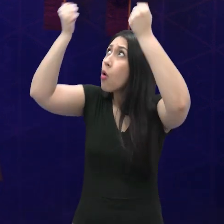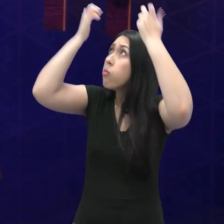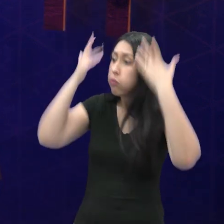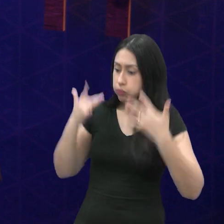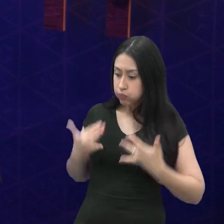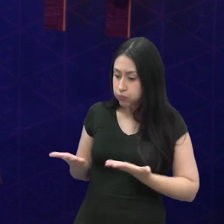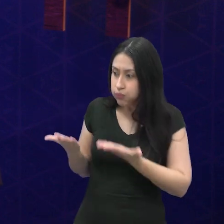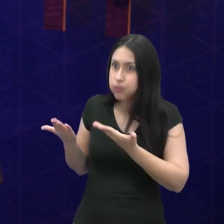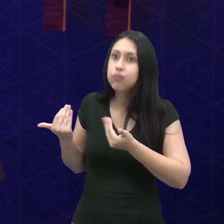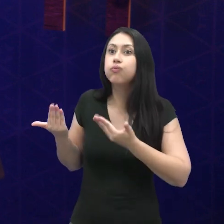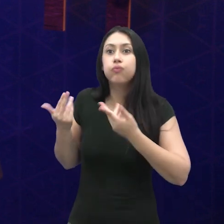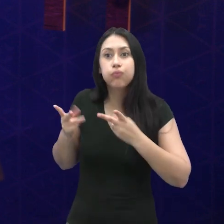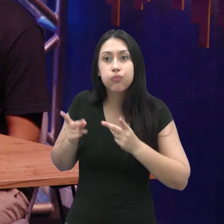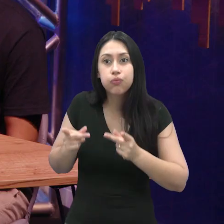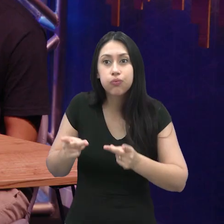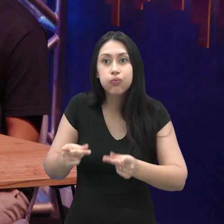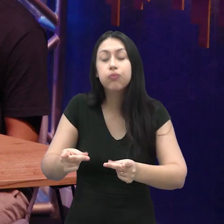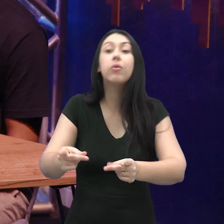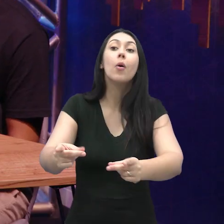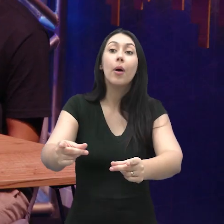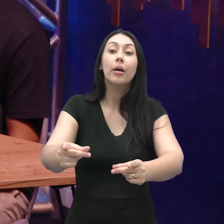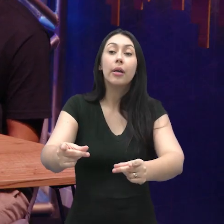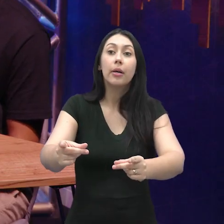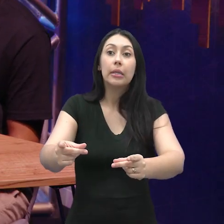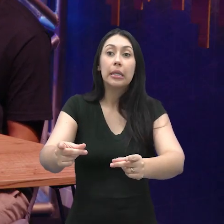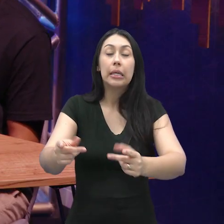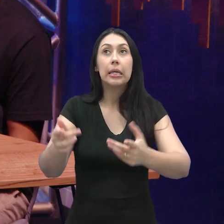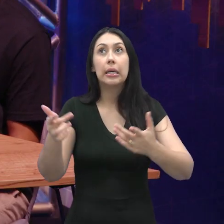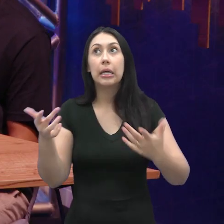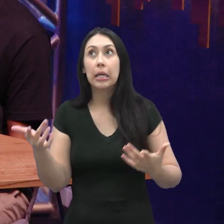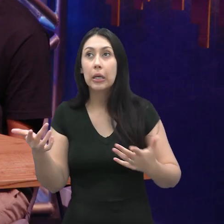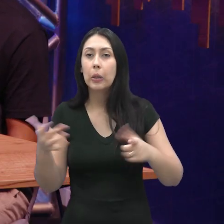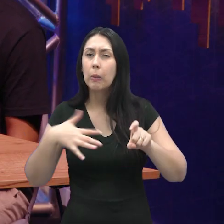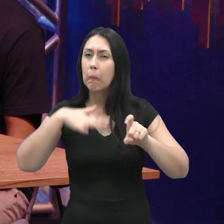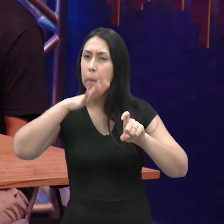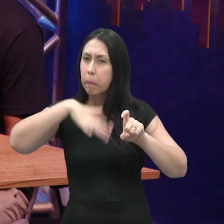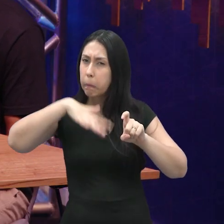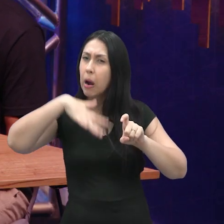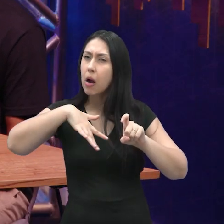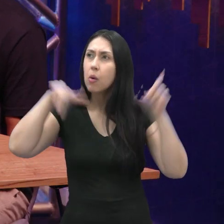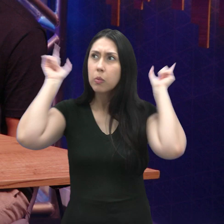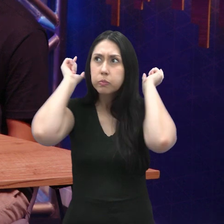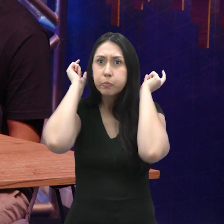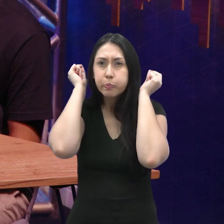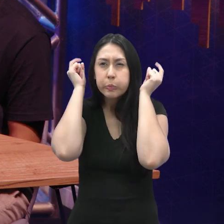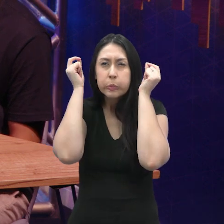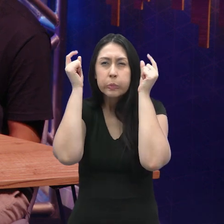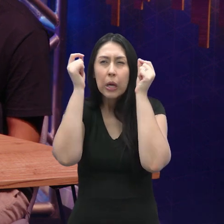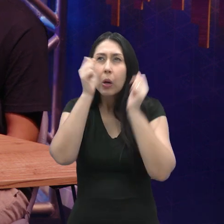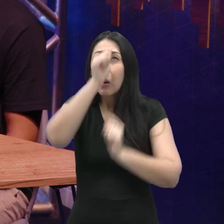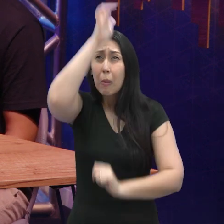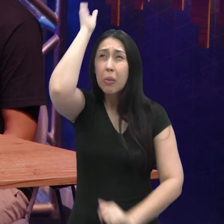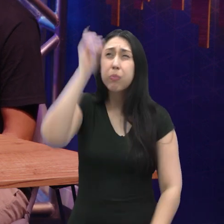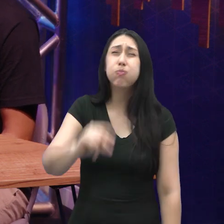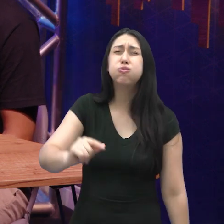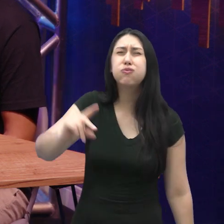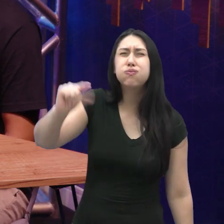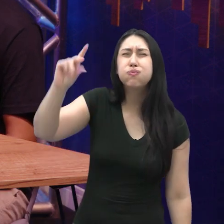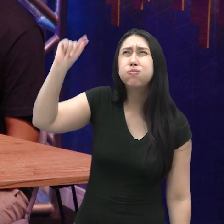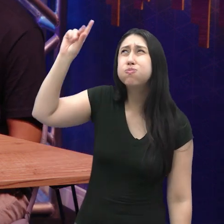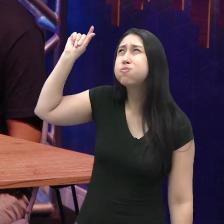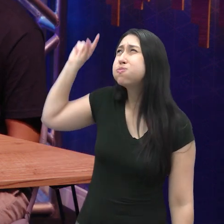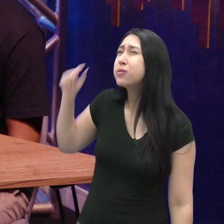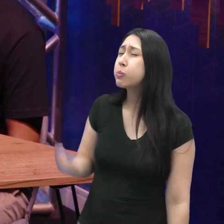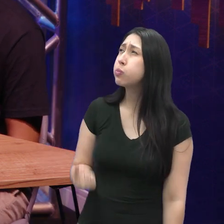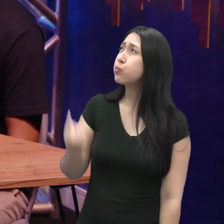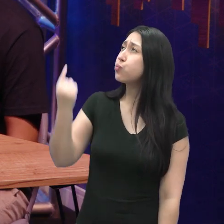né? E esse paralelo foi um mito greco-romano, né? Antiguíssimo,